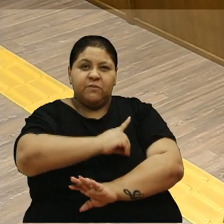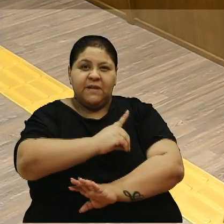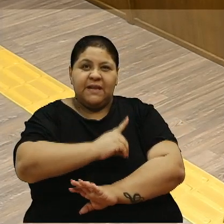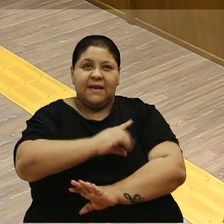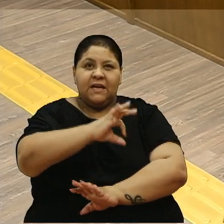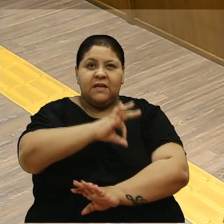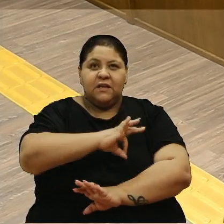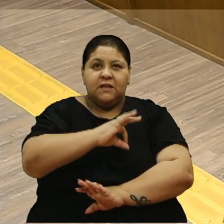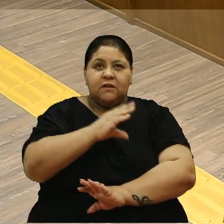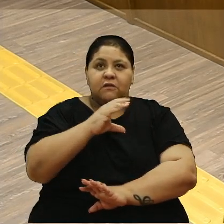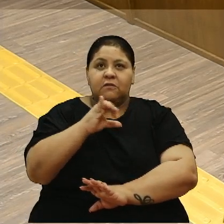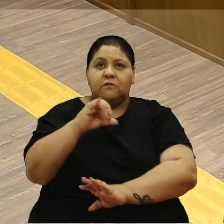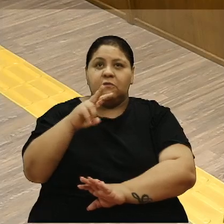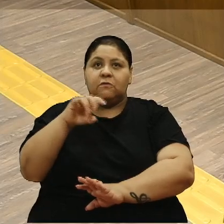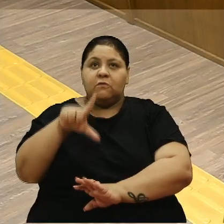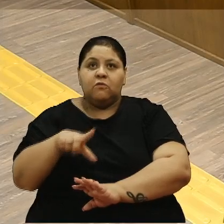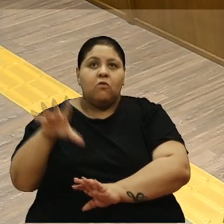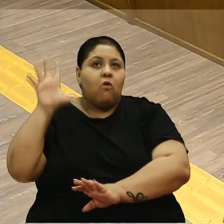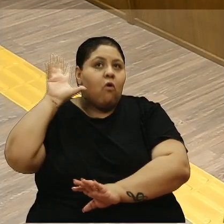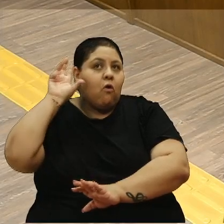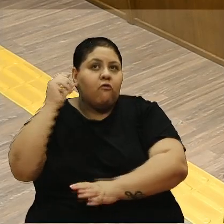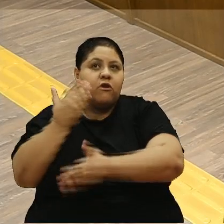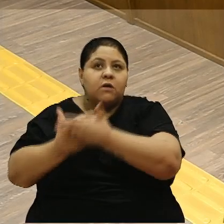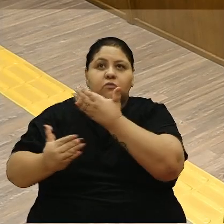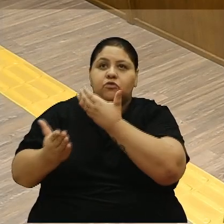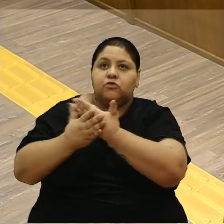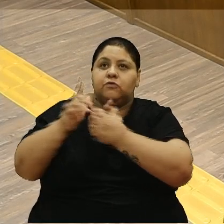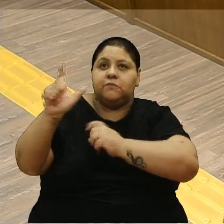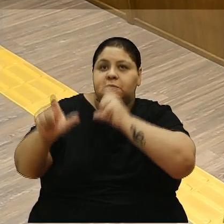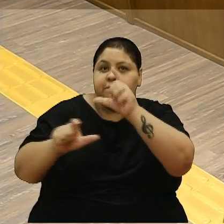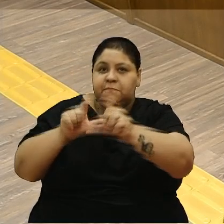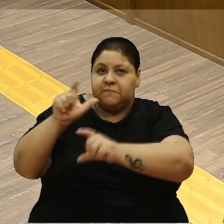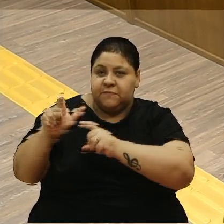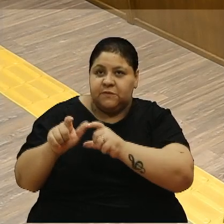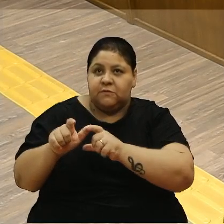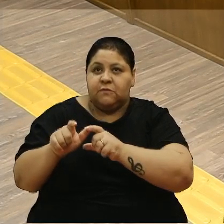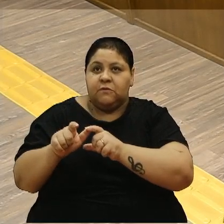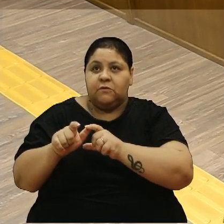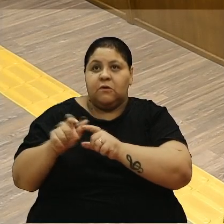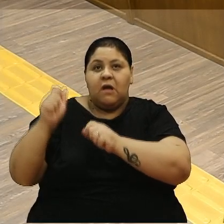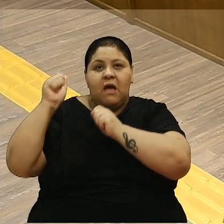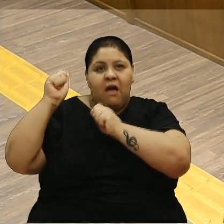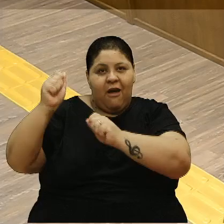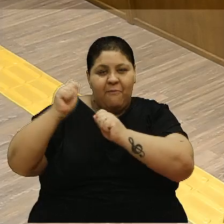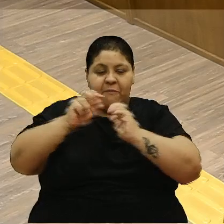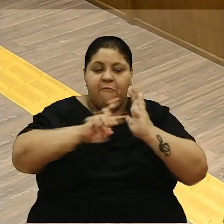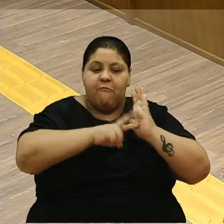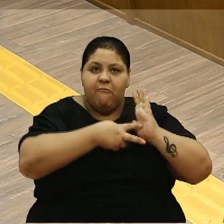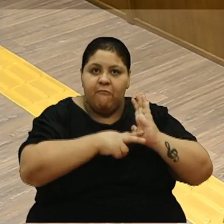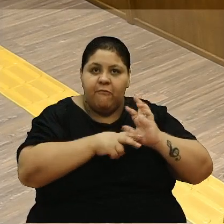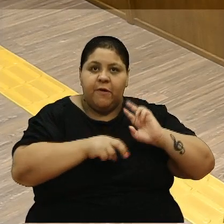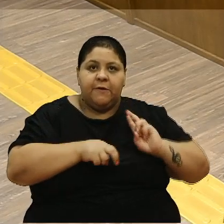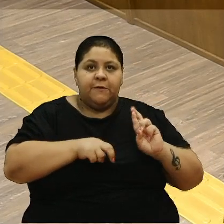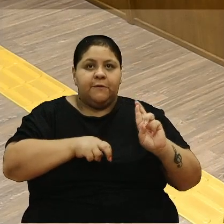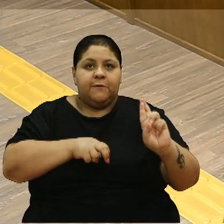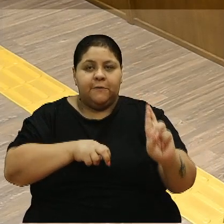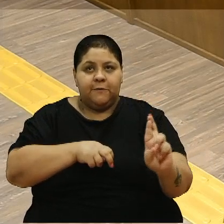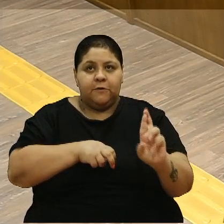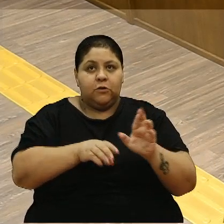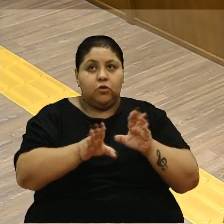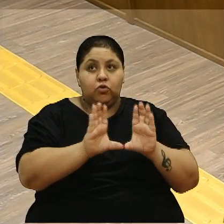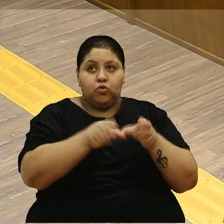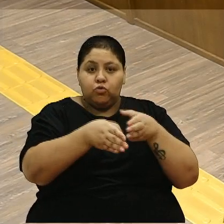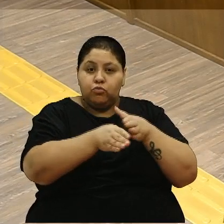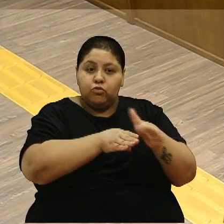Civil, ouviremos todas as pessoas, a manifestação do sindicato, da representação do Conselho de